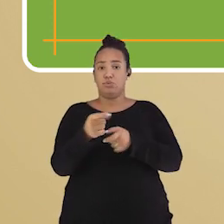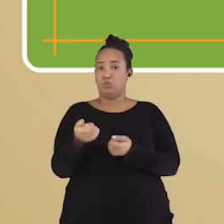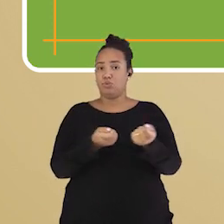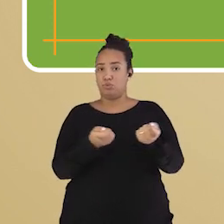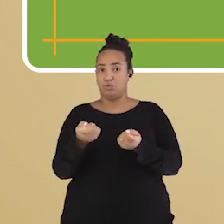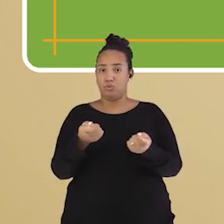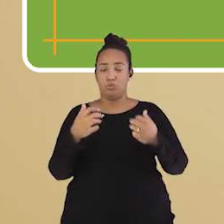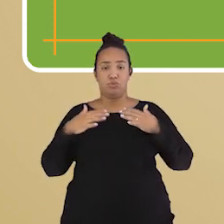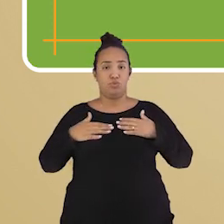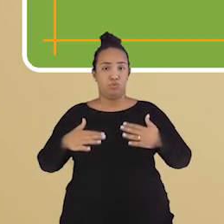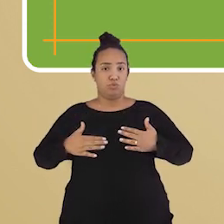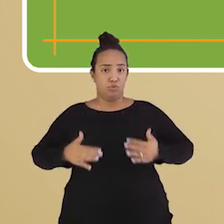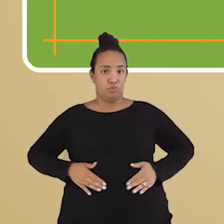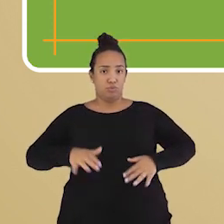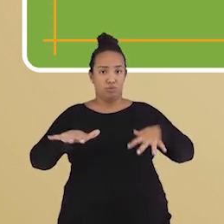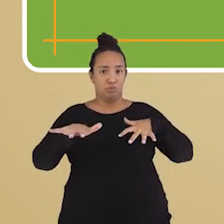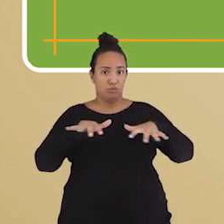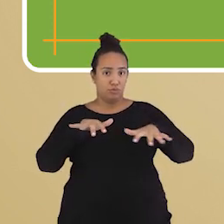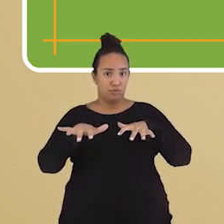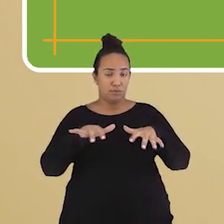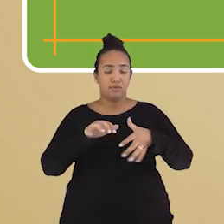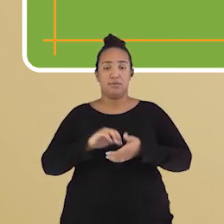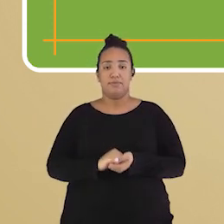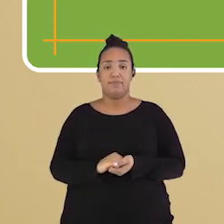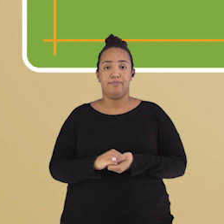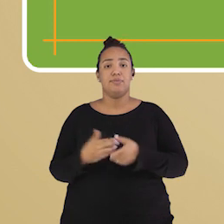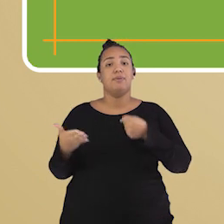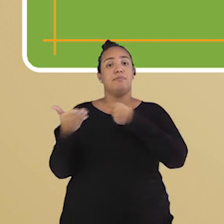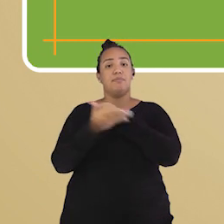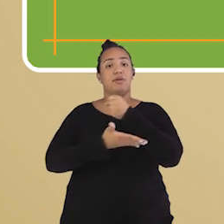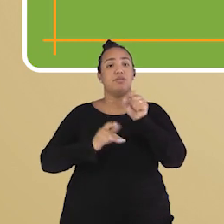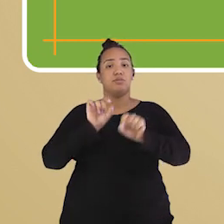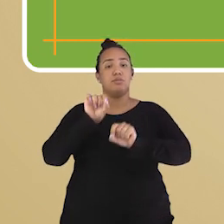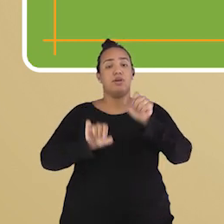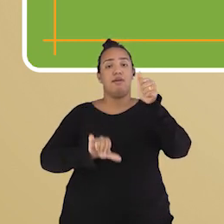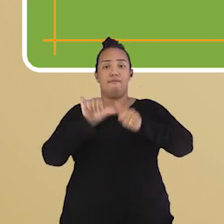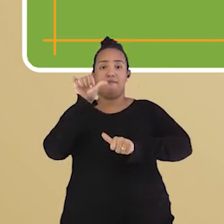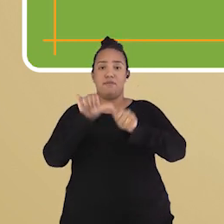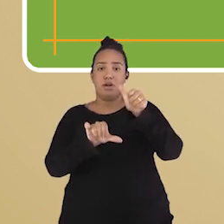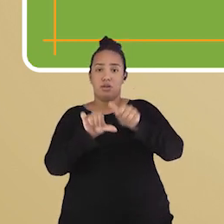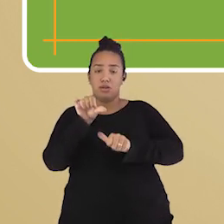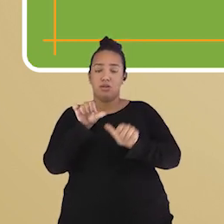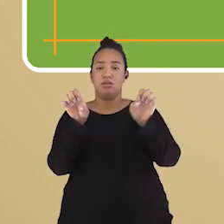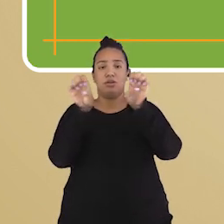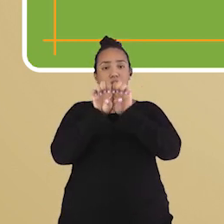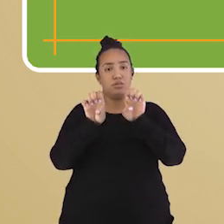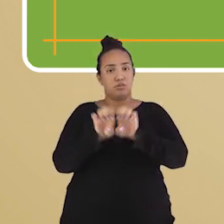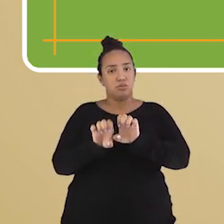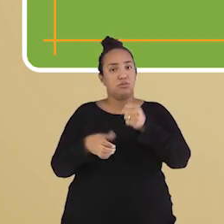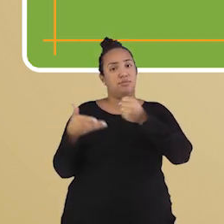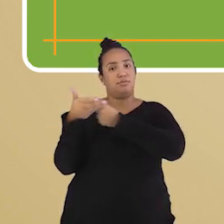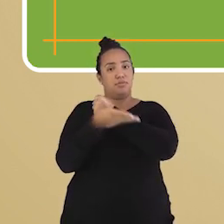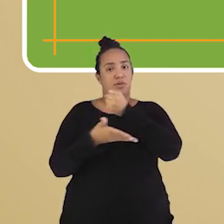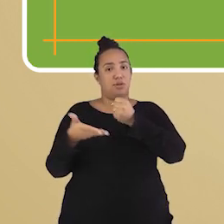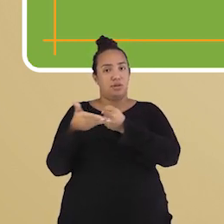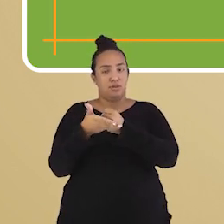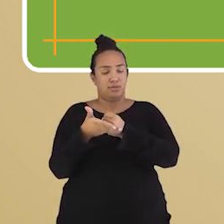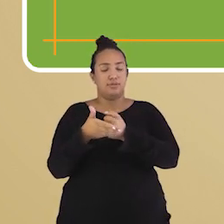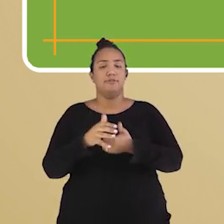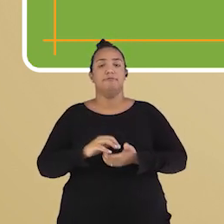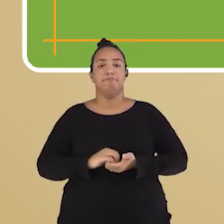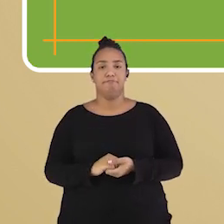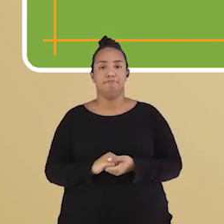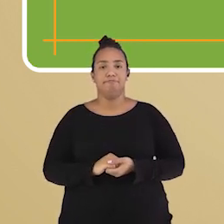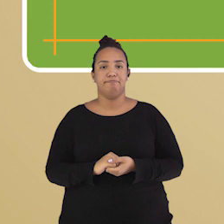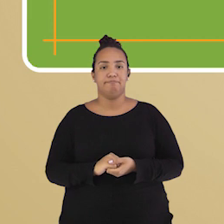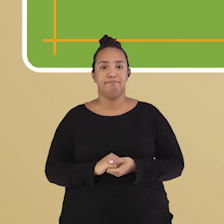e sensoriais do corpo, como base na análise de suas estruturas básicas e